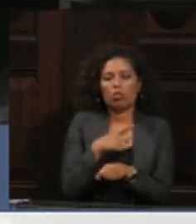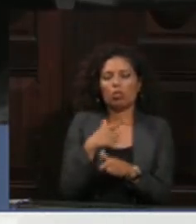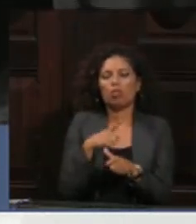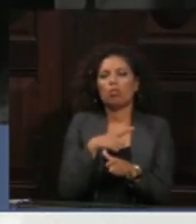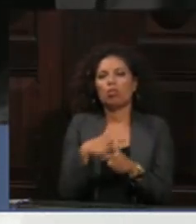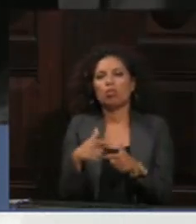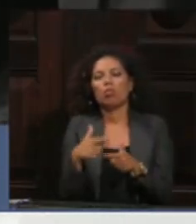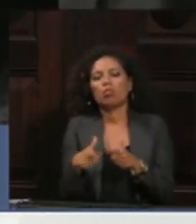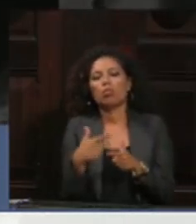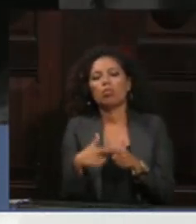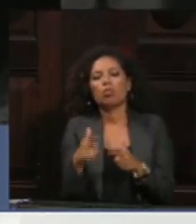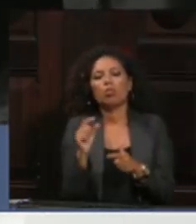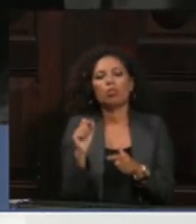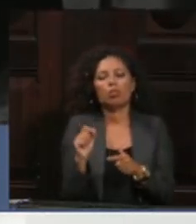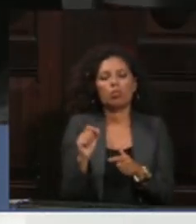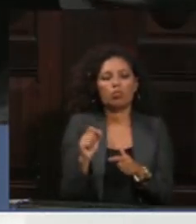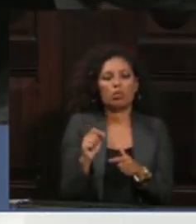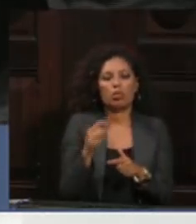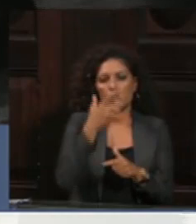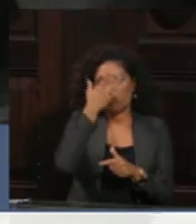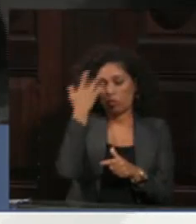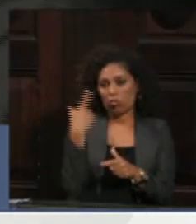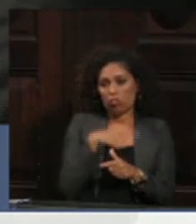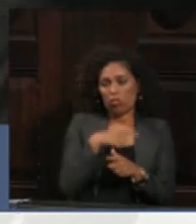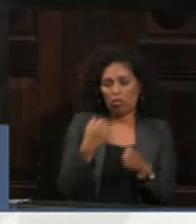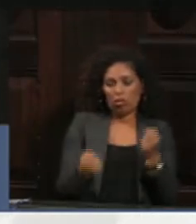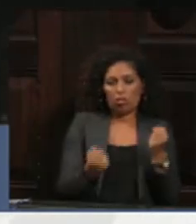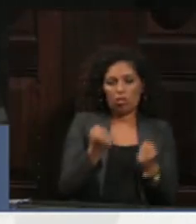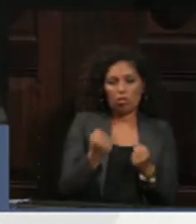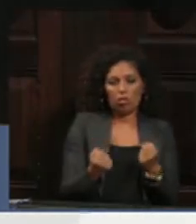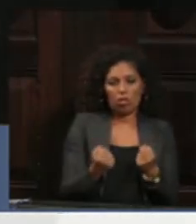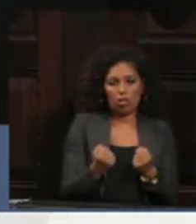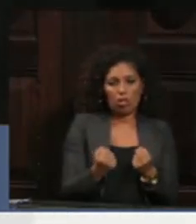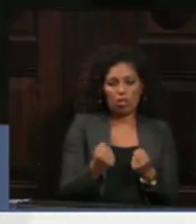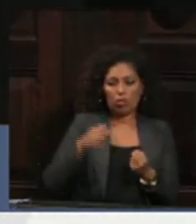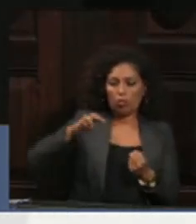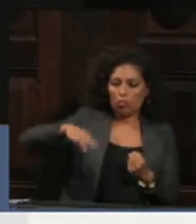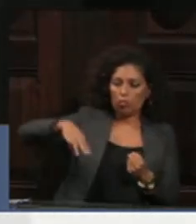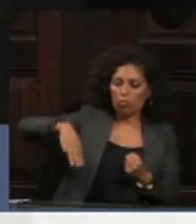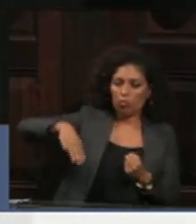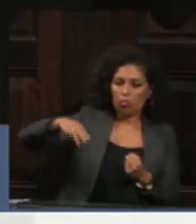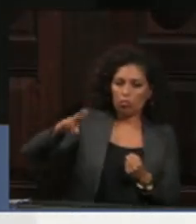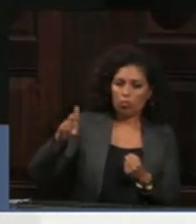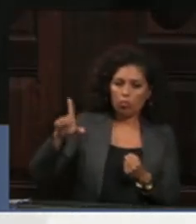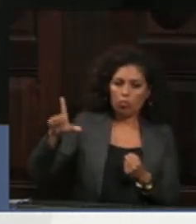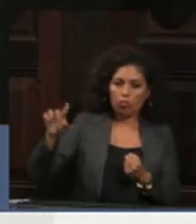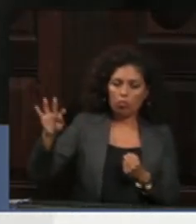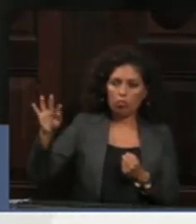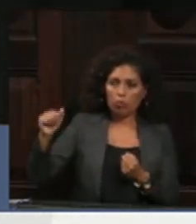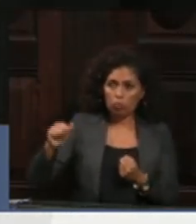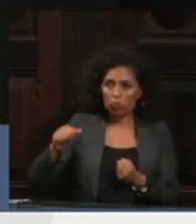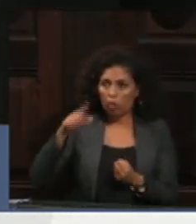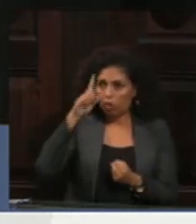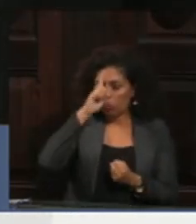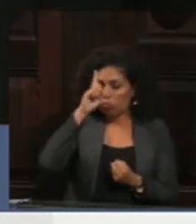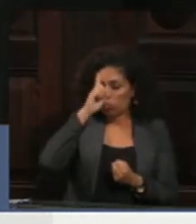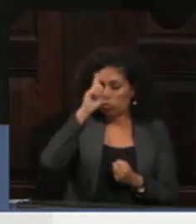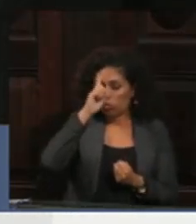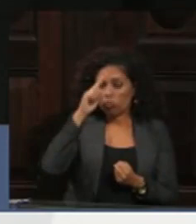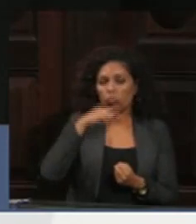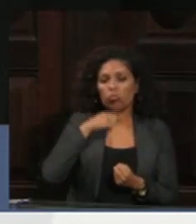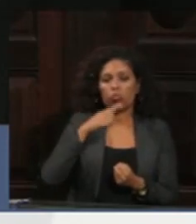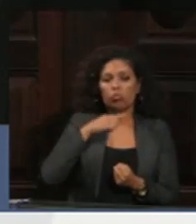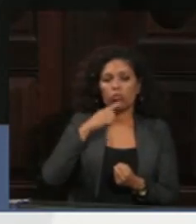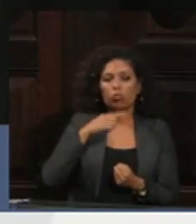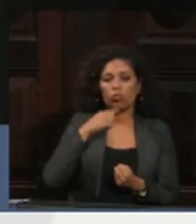acontecendo? Usuários, proprietários de veículos estão sendo multados todos os dias no estado do Rio de Janeiro e não conseguem